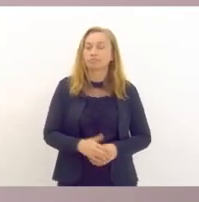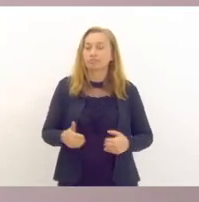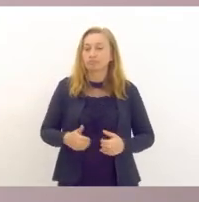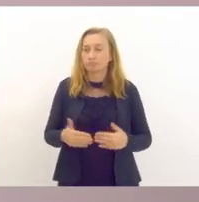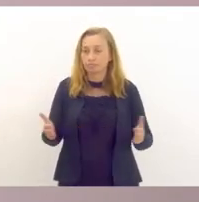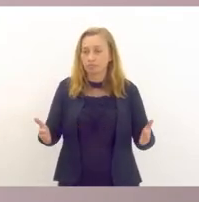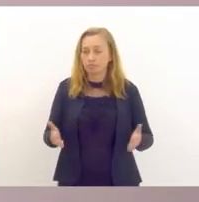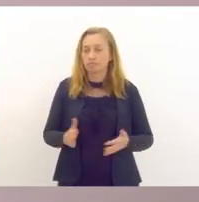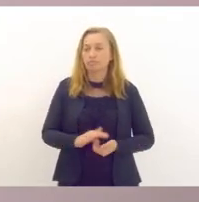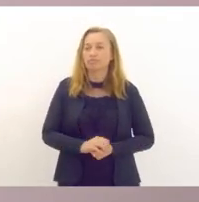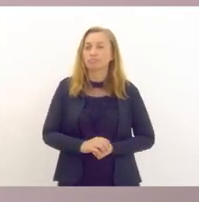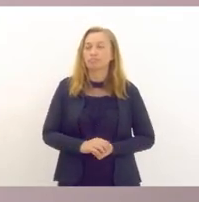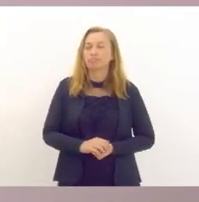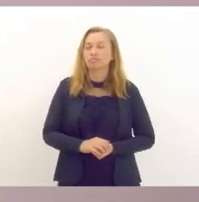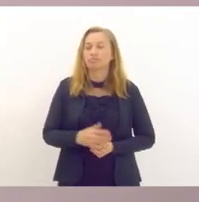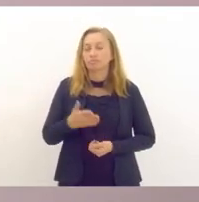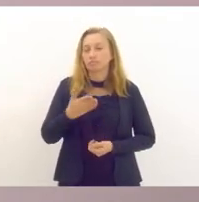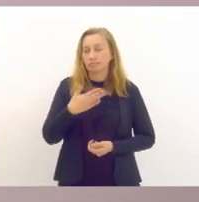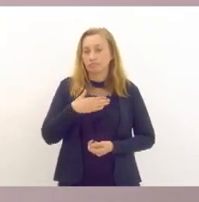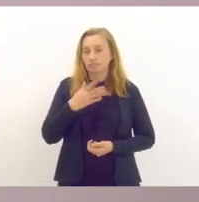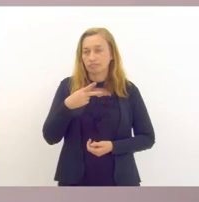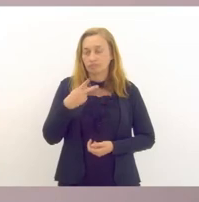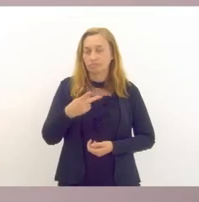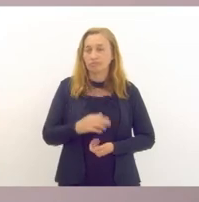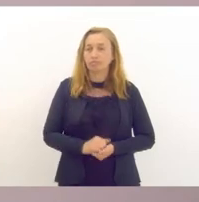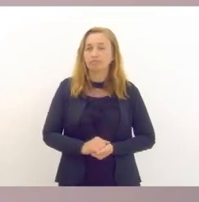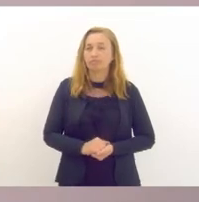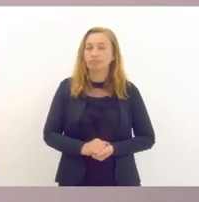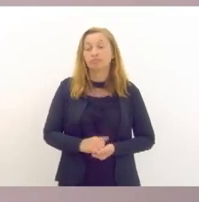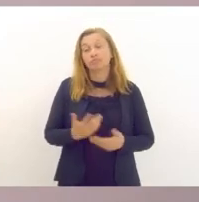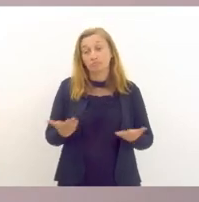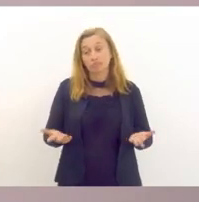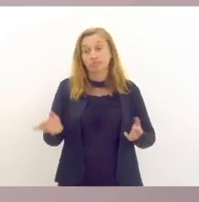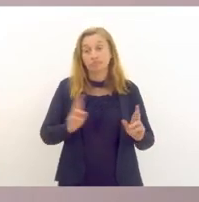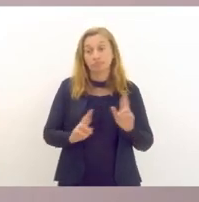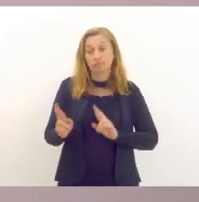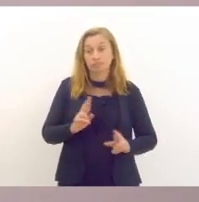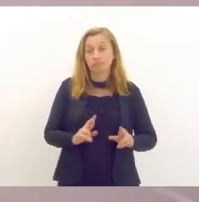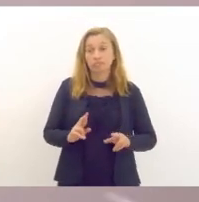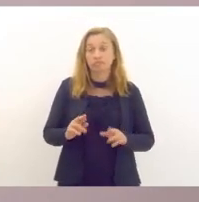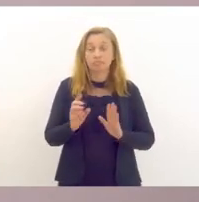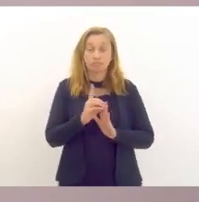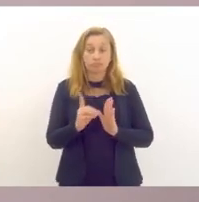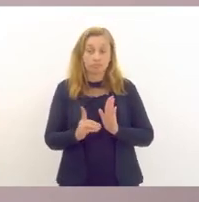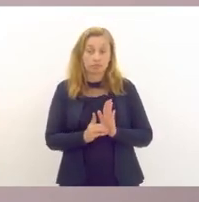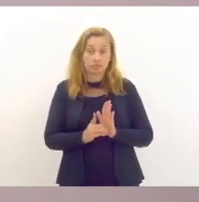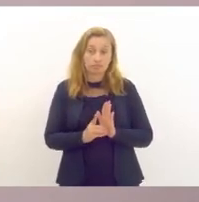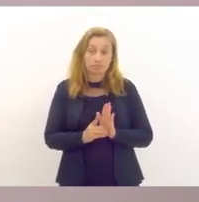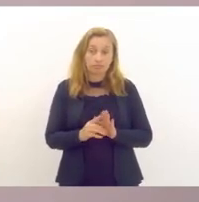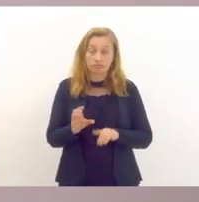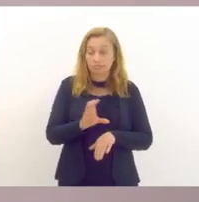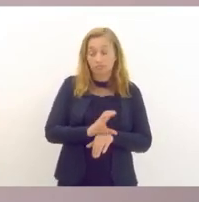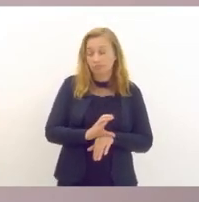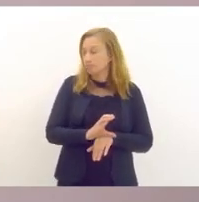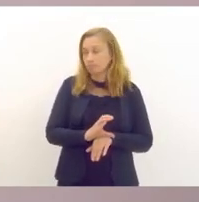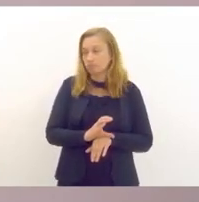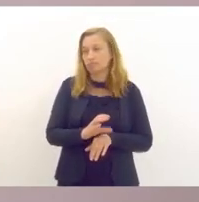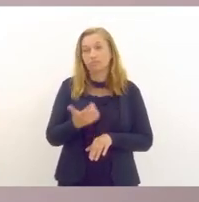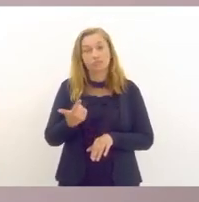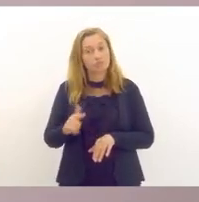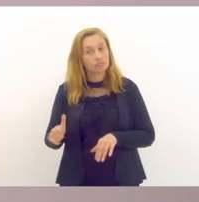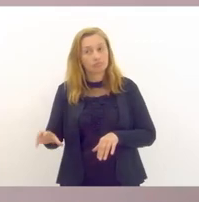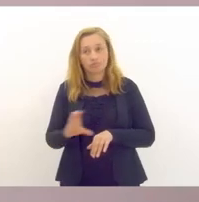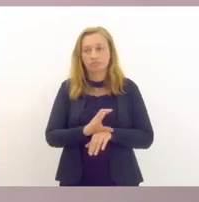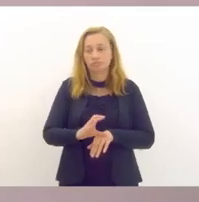o meu encaminhamento agora em relação a dizer que o decreto é constitucional decreto é incondicional e o governador